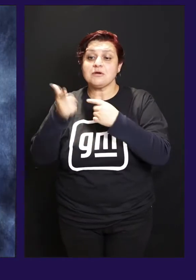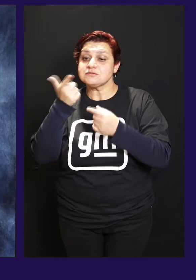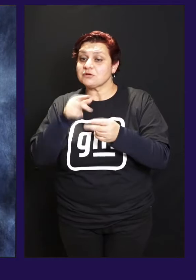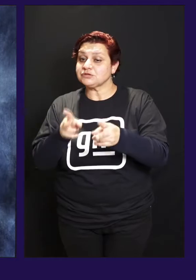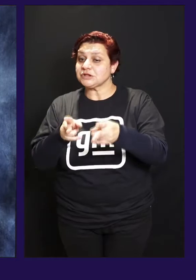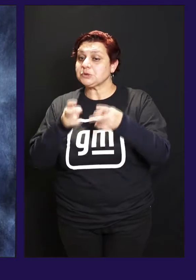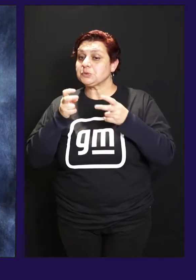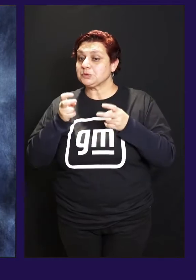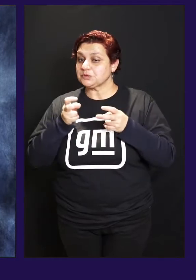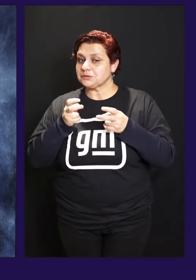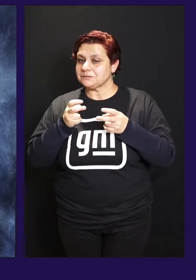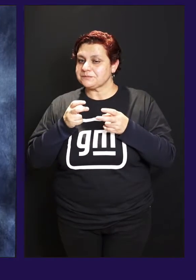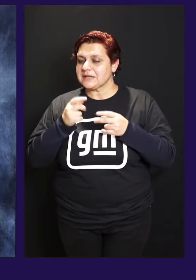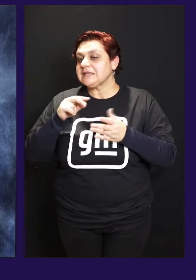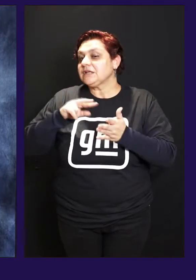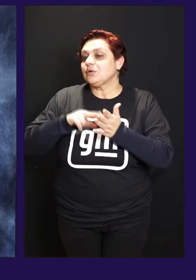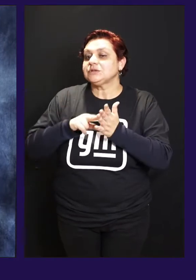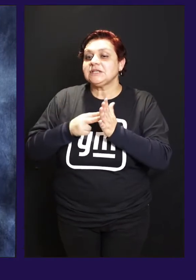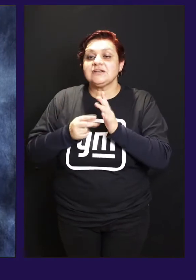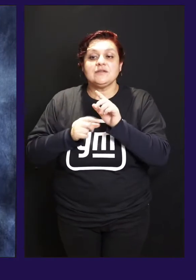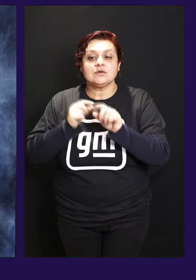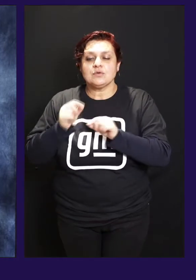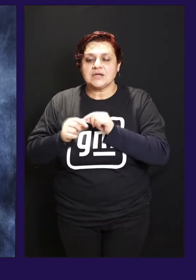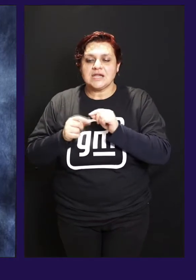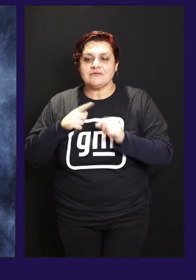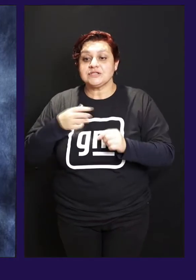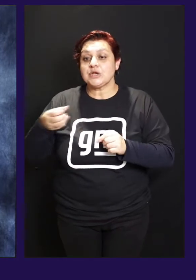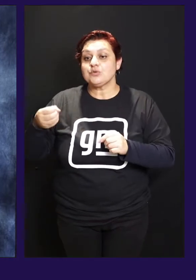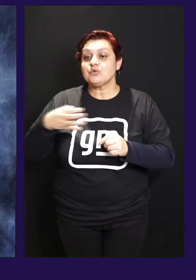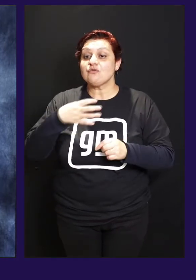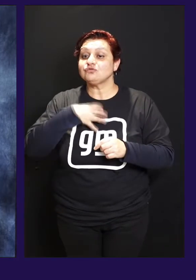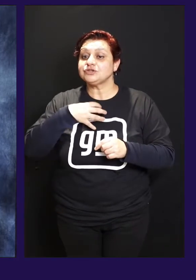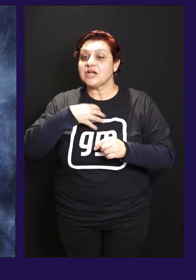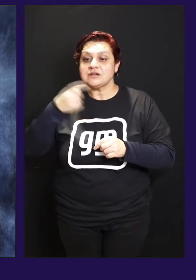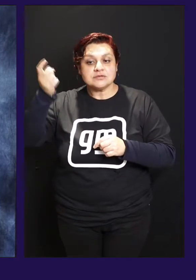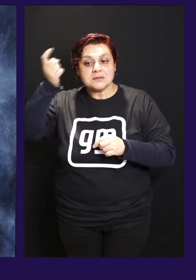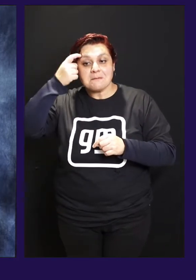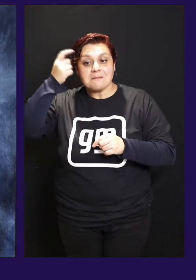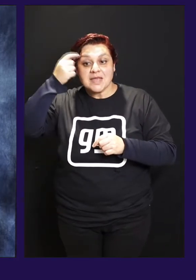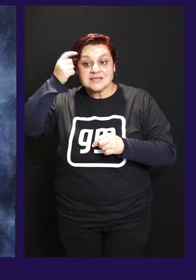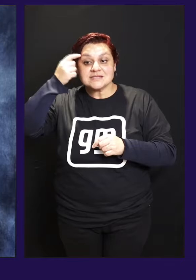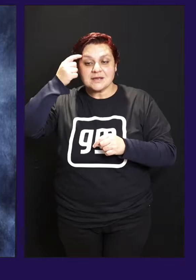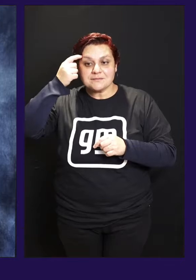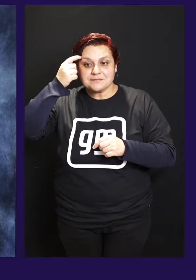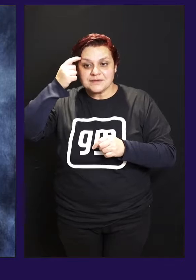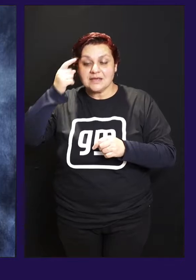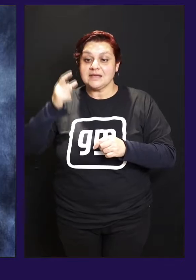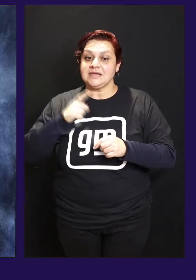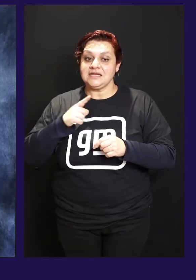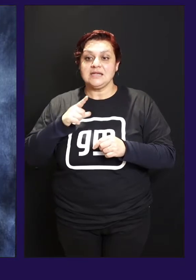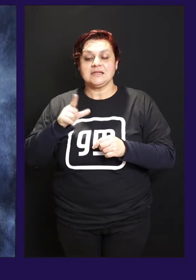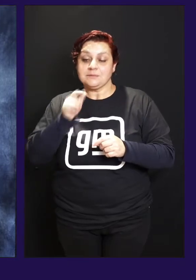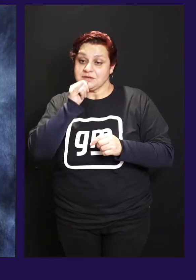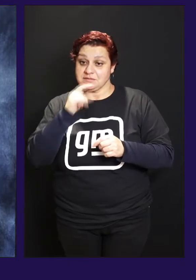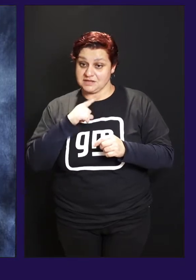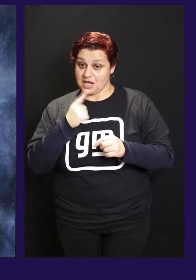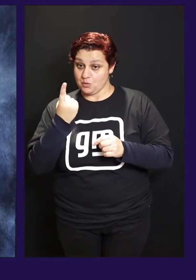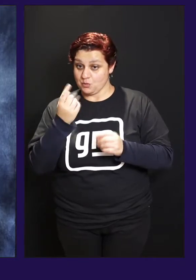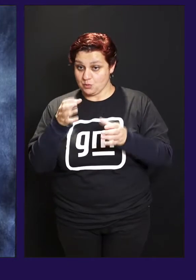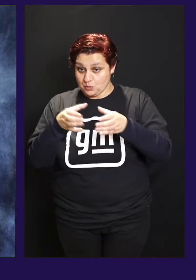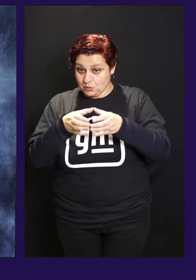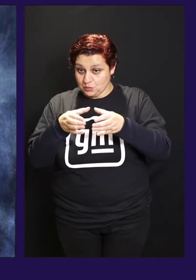exclusão, convide essas pessoas que estavam excluídas para fazer parte da iniciativa do projeto. E quando assim você faz, você vai para o